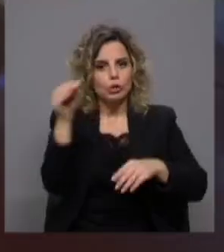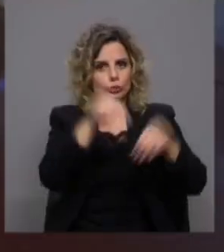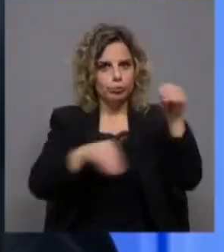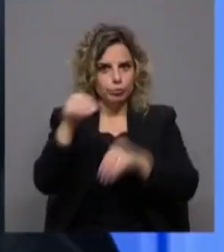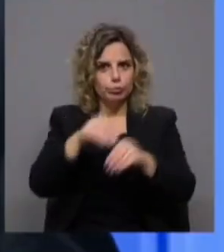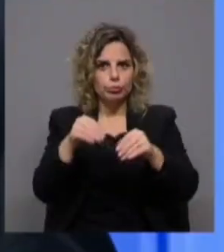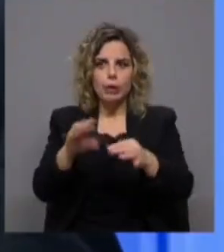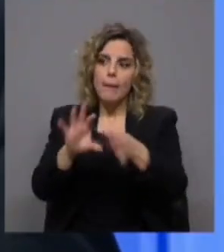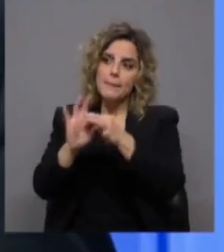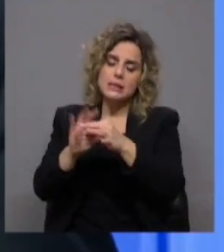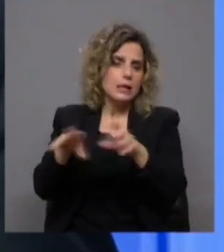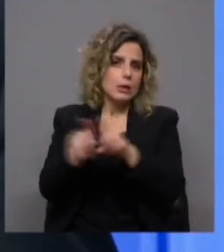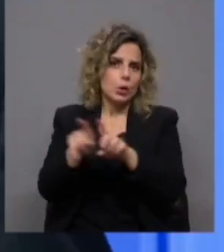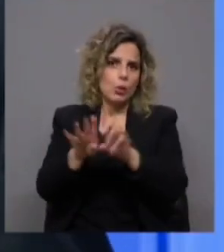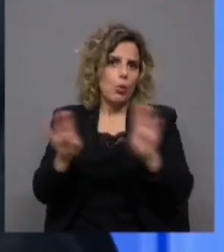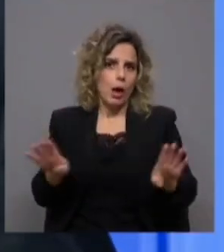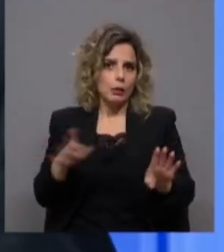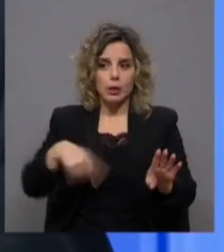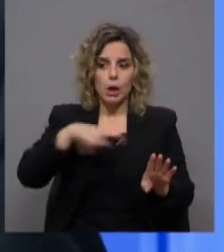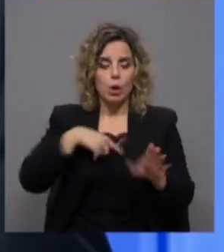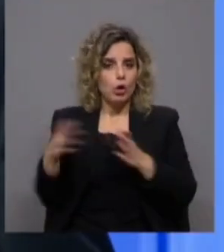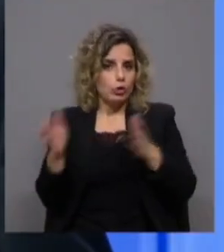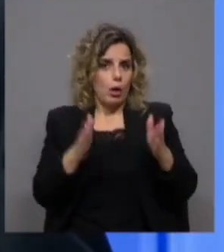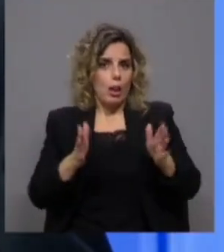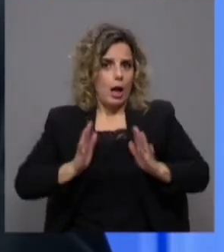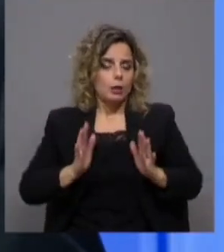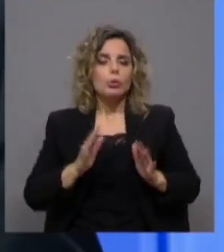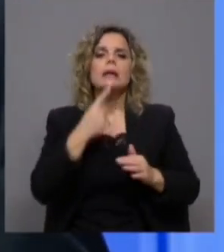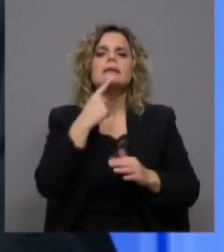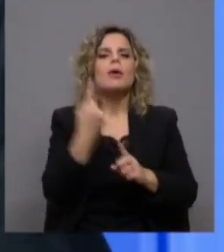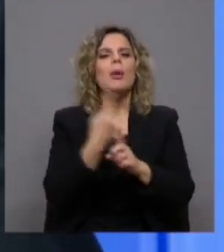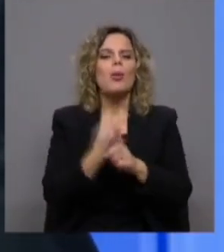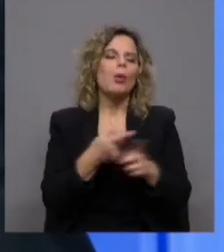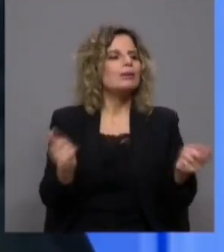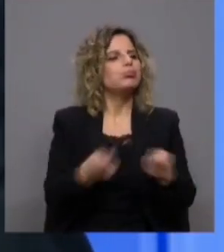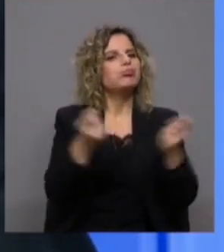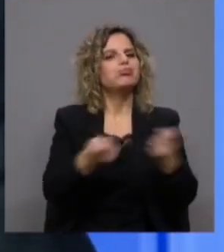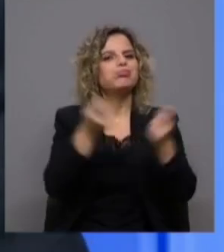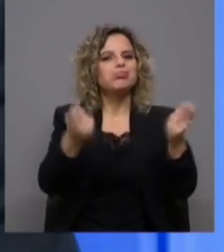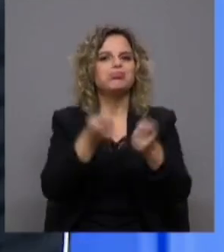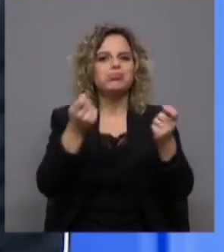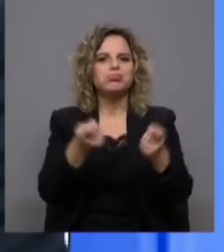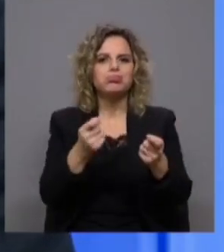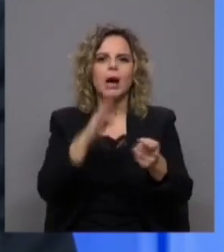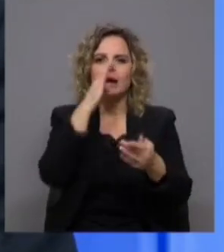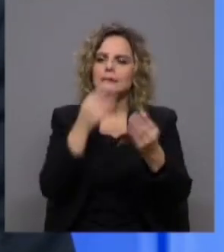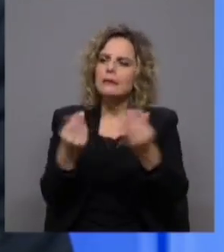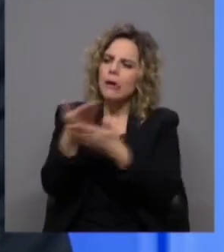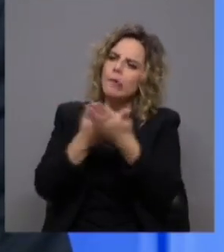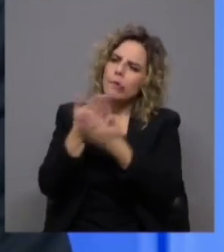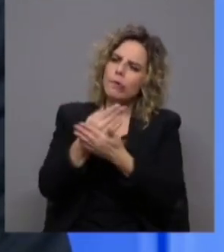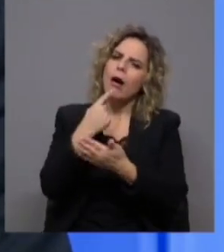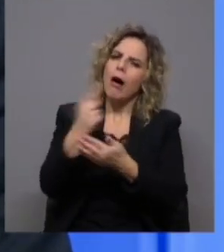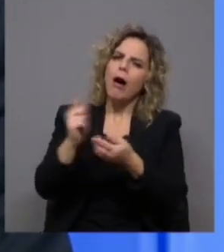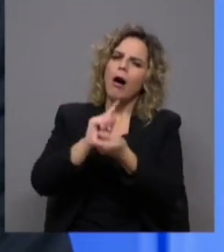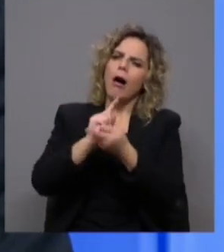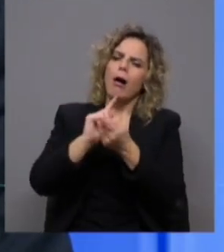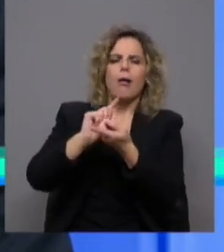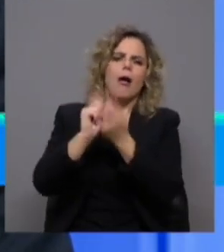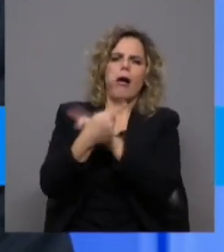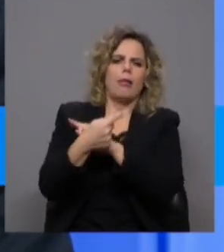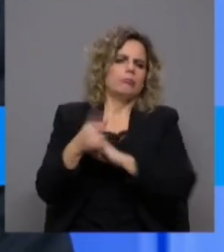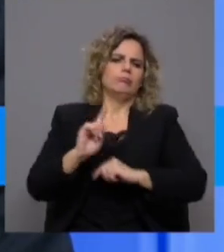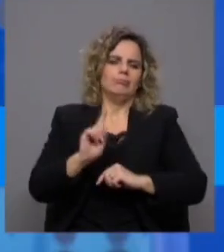potenciais parceiros portanto ser a mesma coisa pelo menos nosso lado não vamos dar uma coisa nem campanha diferente aquela que diríamos na mesa pra vocês olha só precisa de